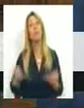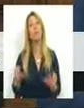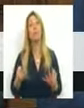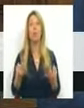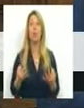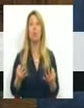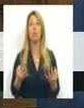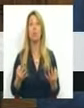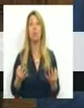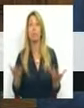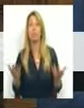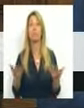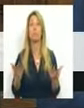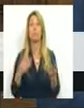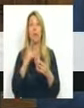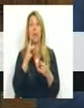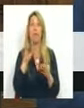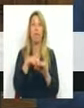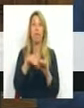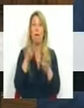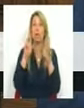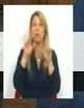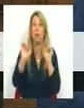que montava nas suas expectativas, quer em termos de